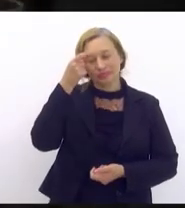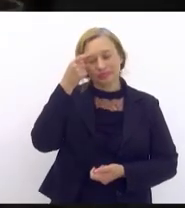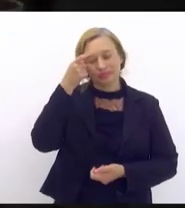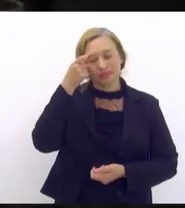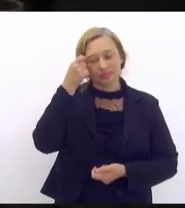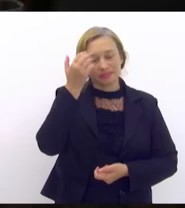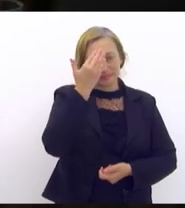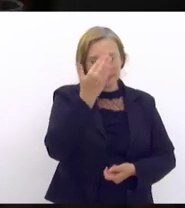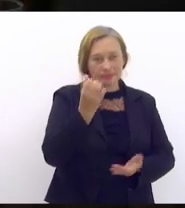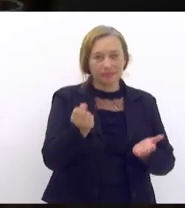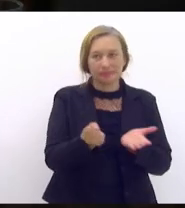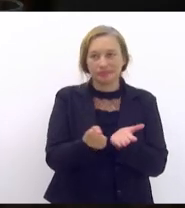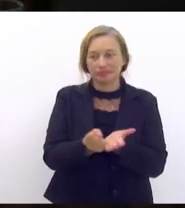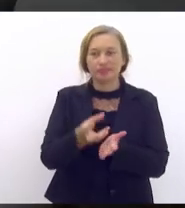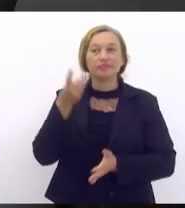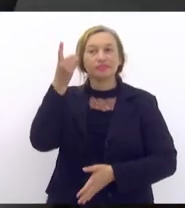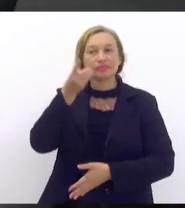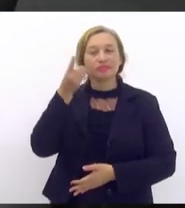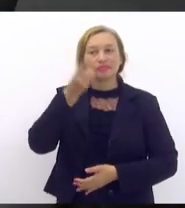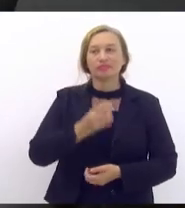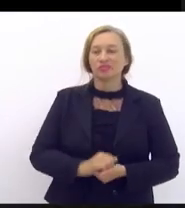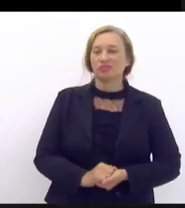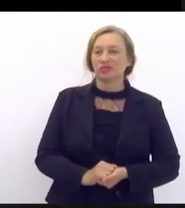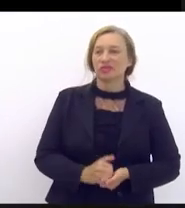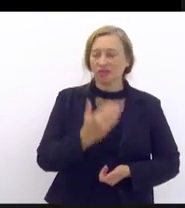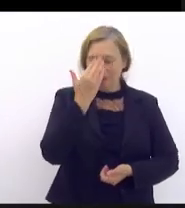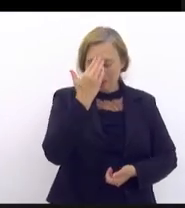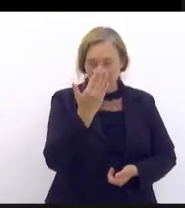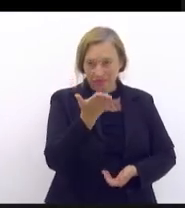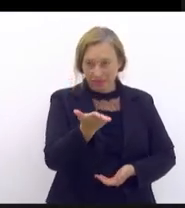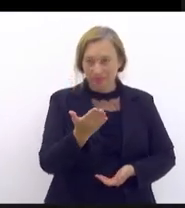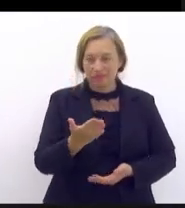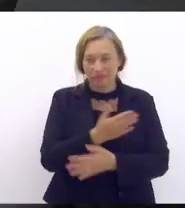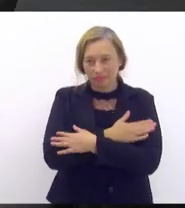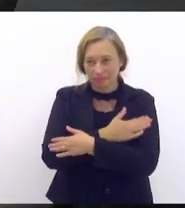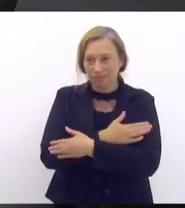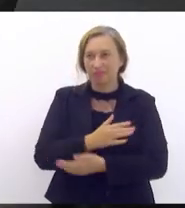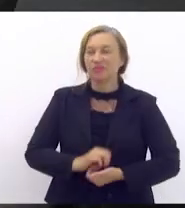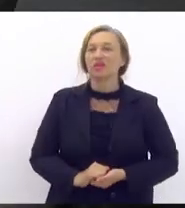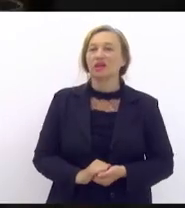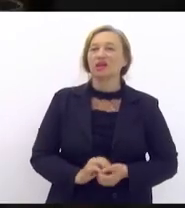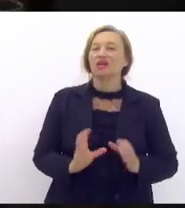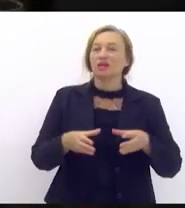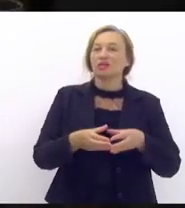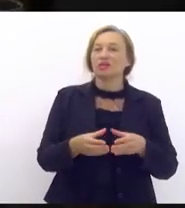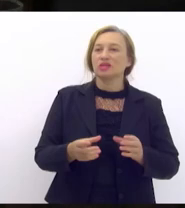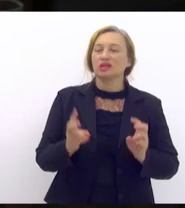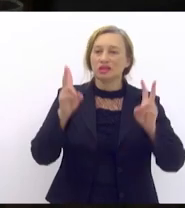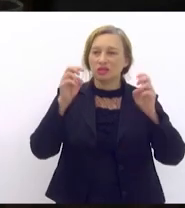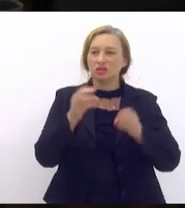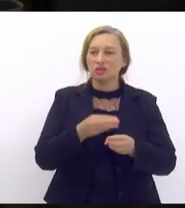Obrigada, deputado Samuel Malafaia. Obrigado a você. Um abraço. Pela Comissão de Assuntos